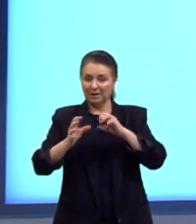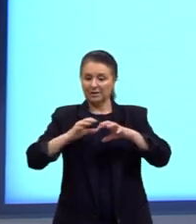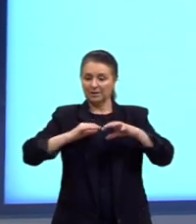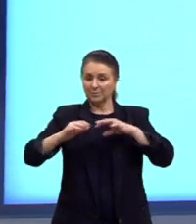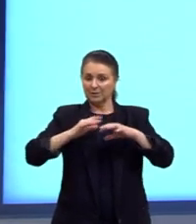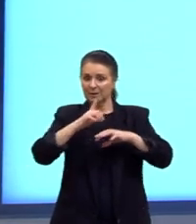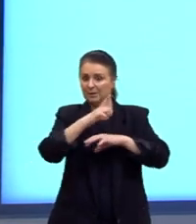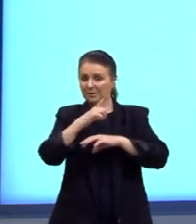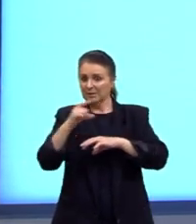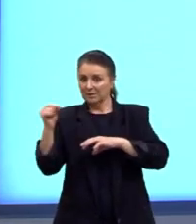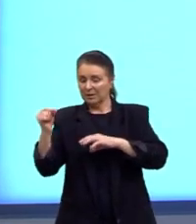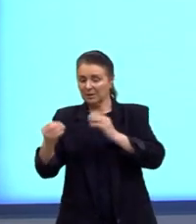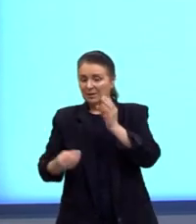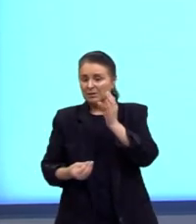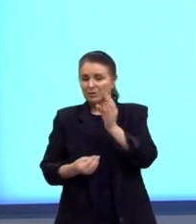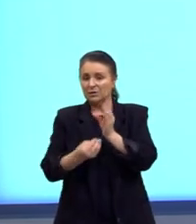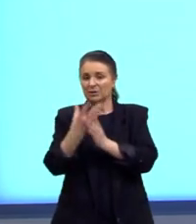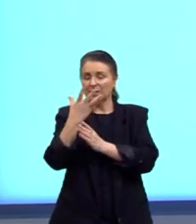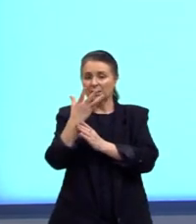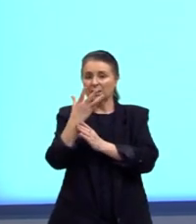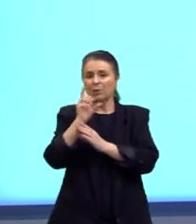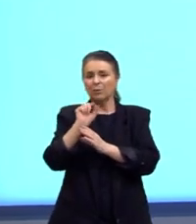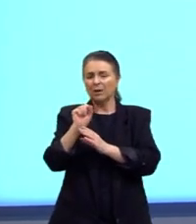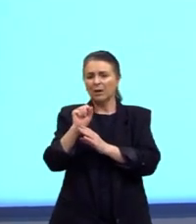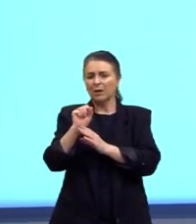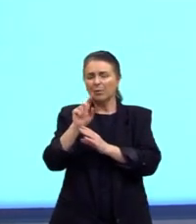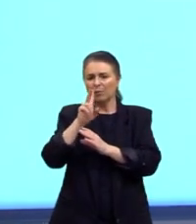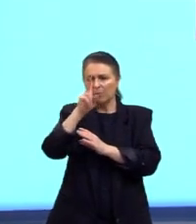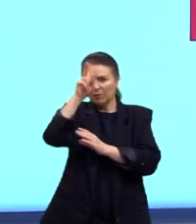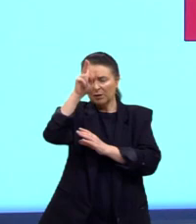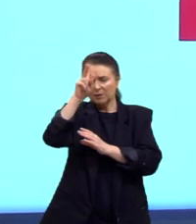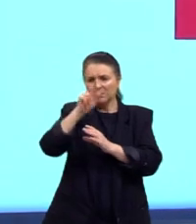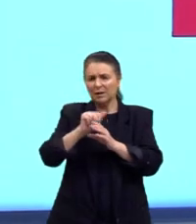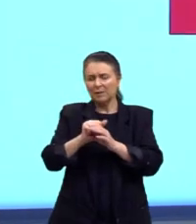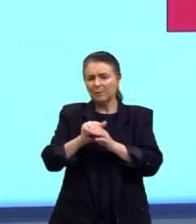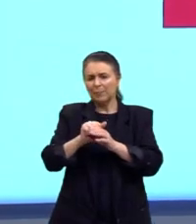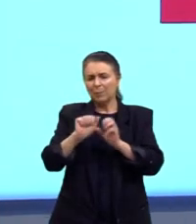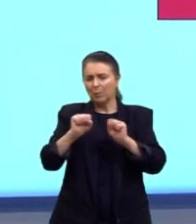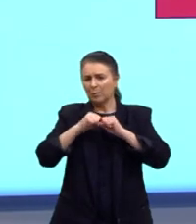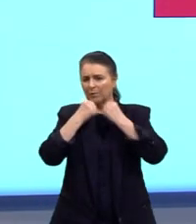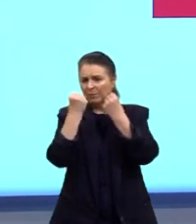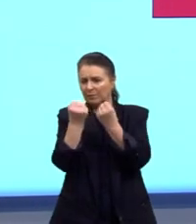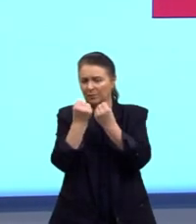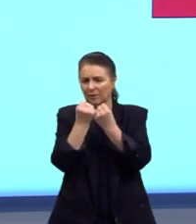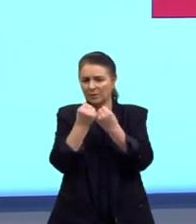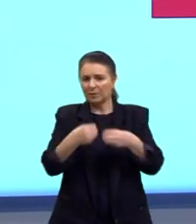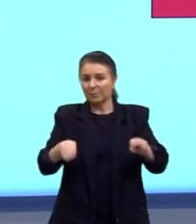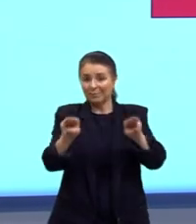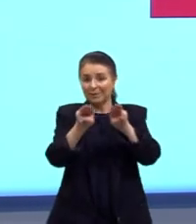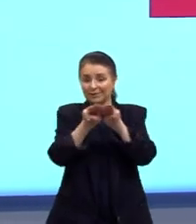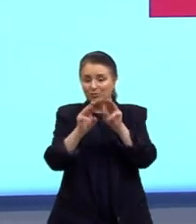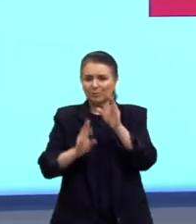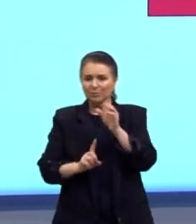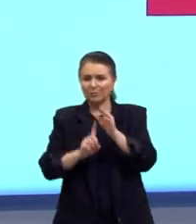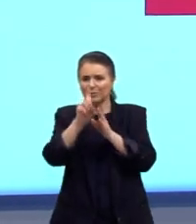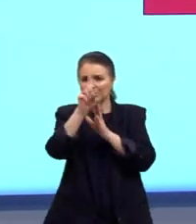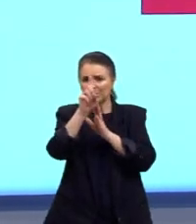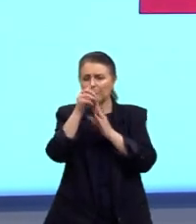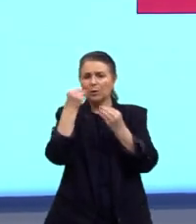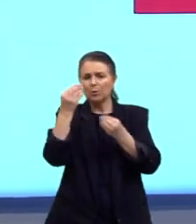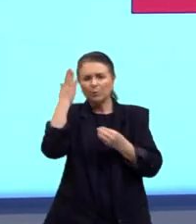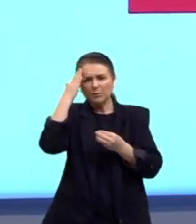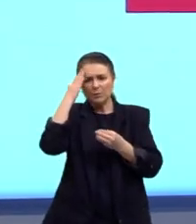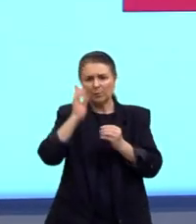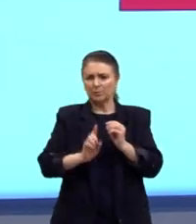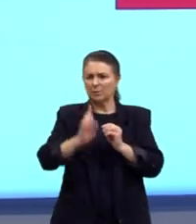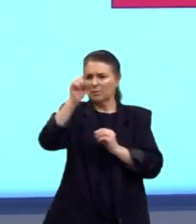vai gerar o quê? Uma força magnética para cima, tá? E como é que a gente sabe, né, todas essas posições aqui, né?